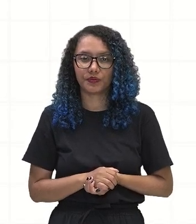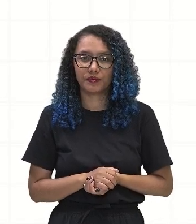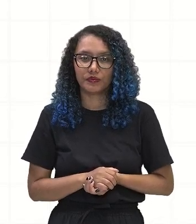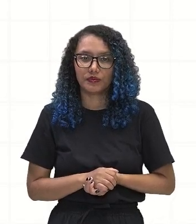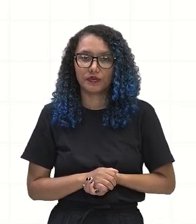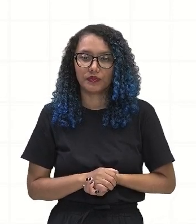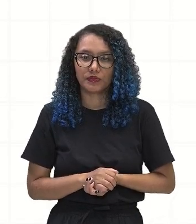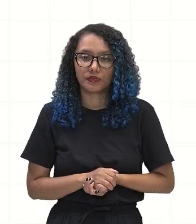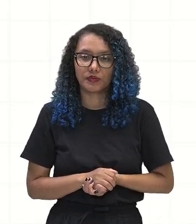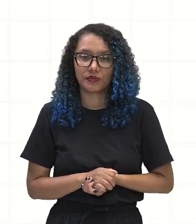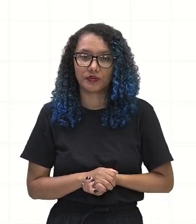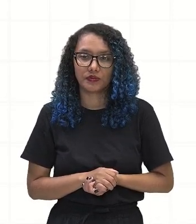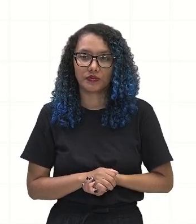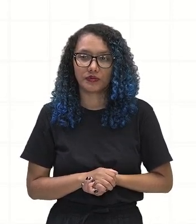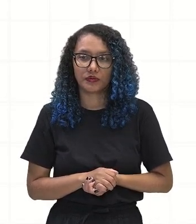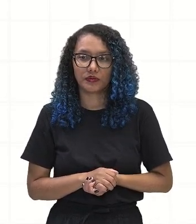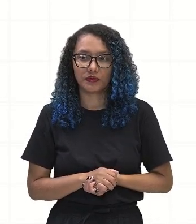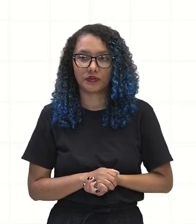Então,